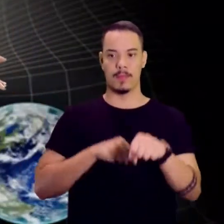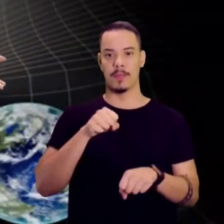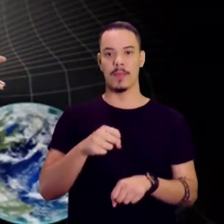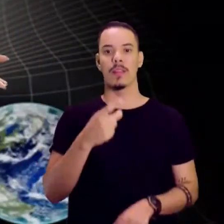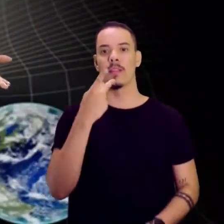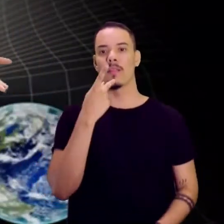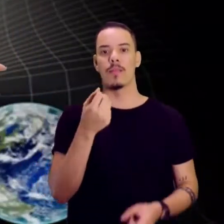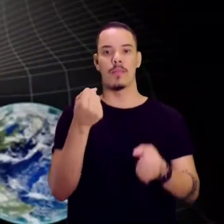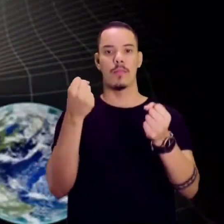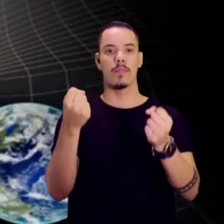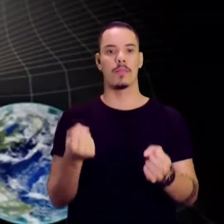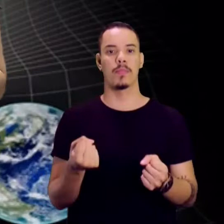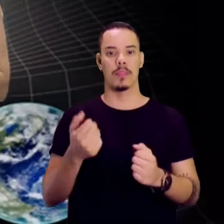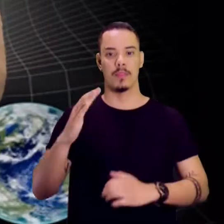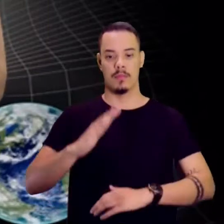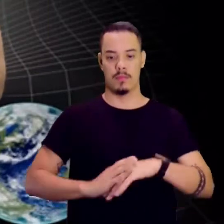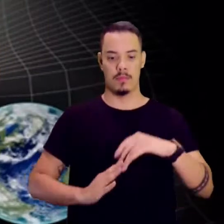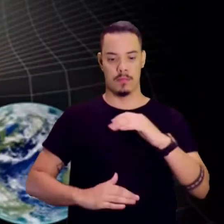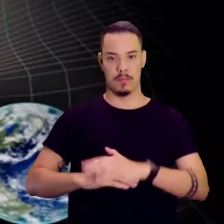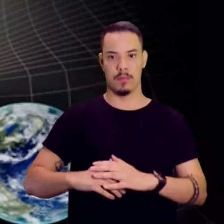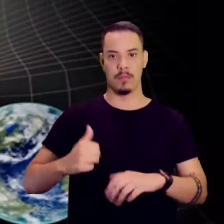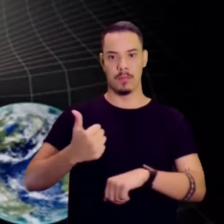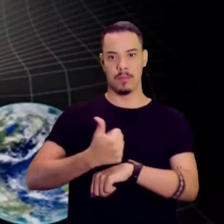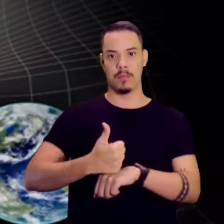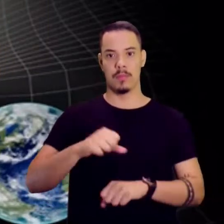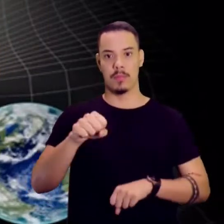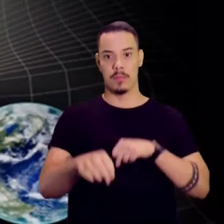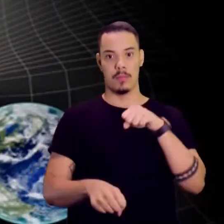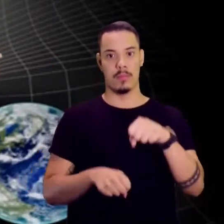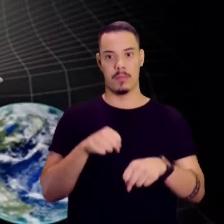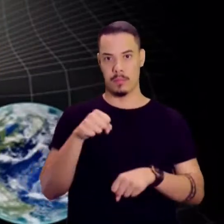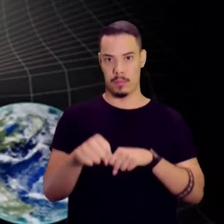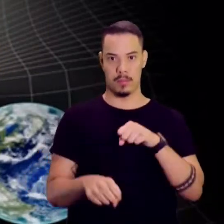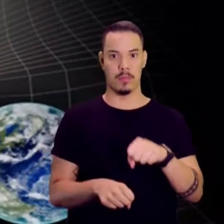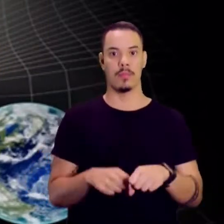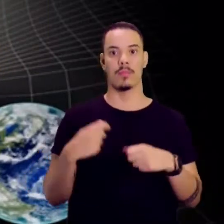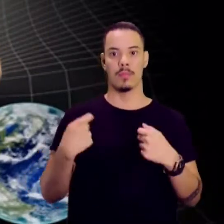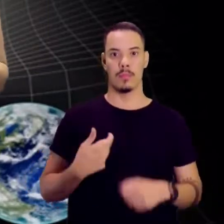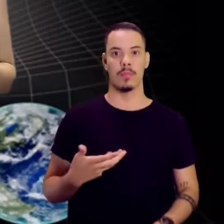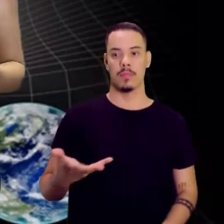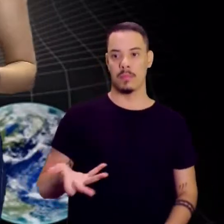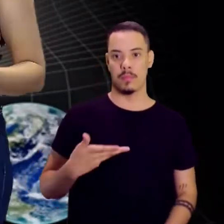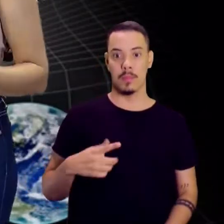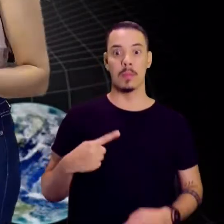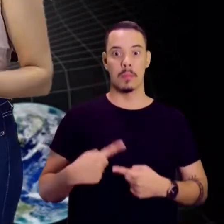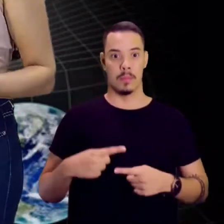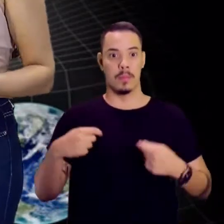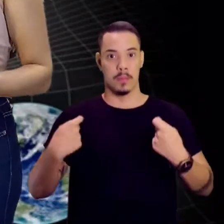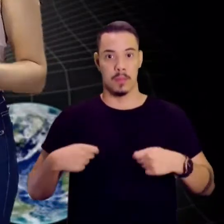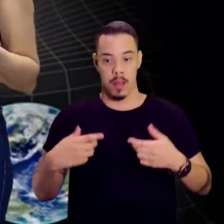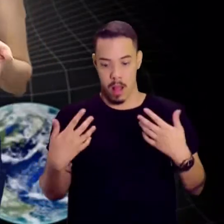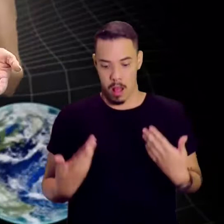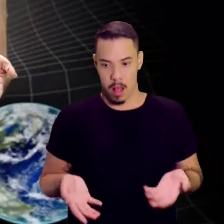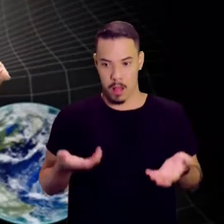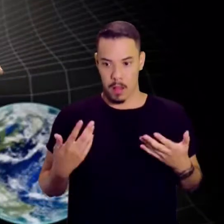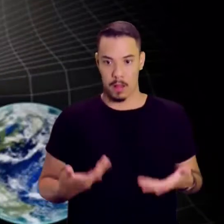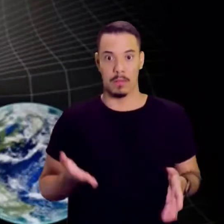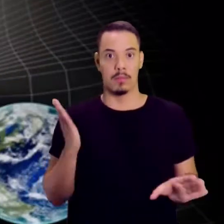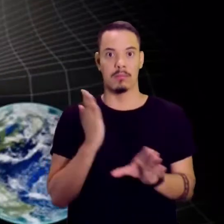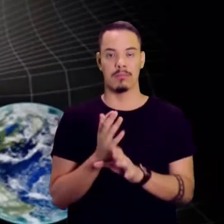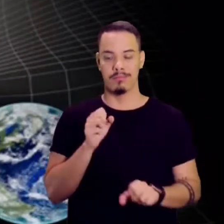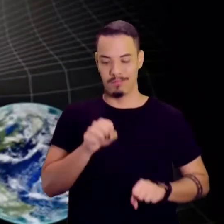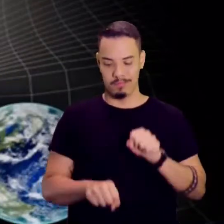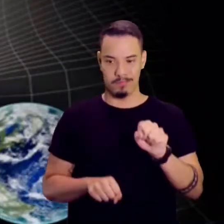é o peso ideal de um atleta, né? Por exemplo, um atleta lá no ciclismo, ele tem que ser aerodinâmico, ele tem que ser leve para as subidas, e geralmente quando